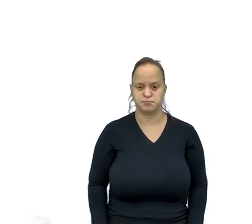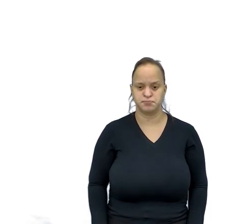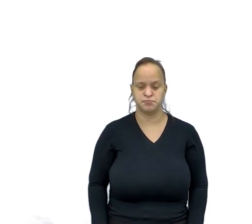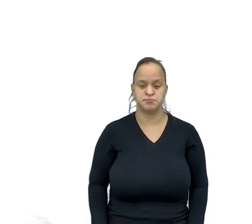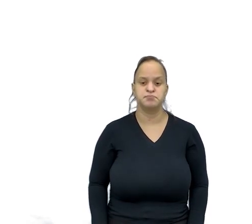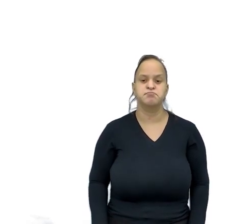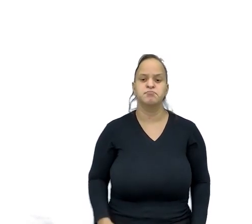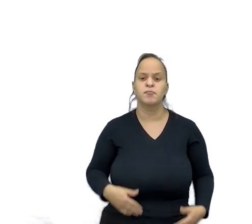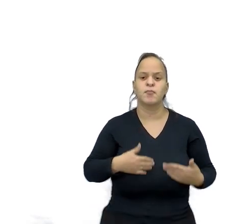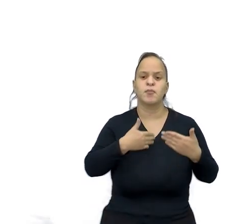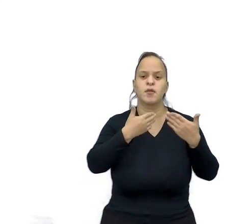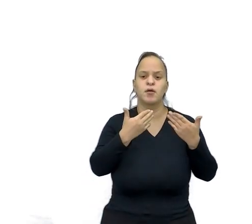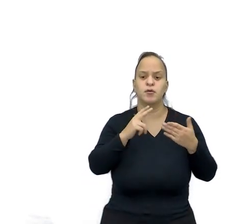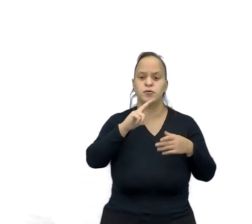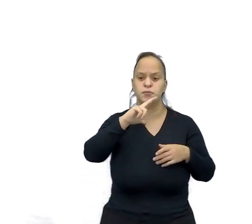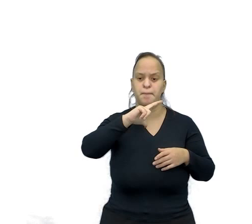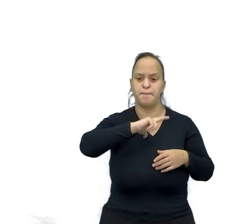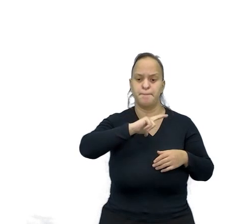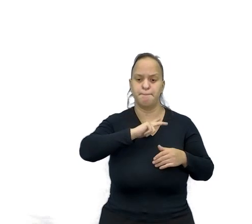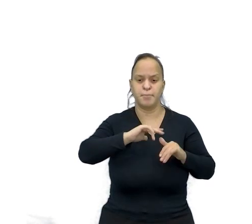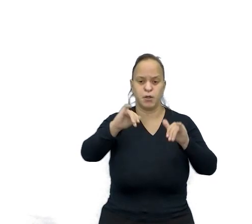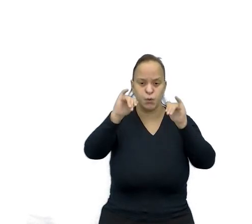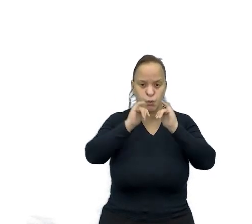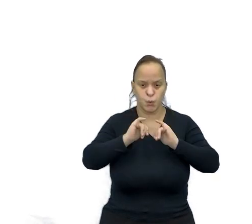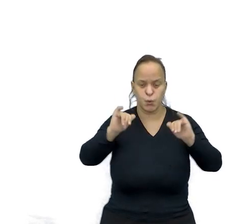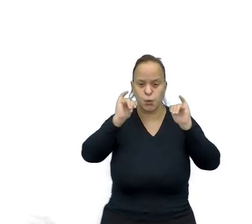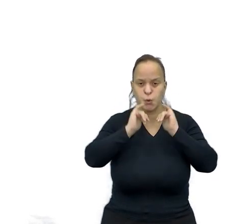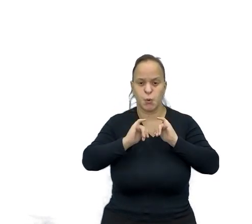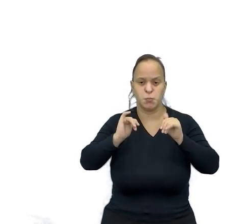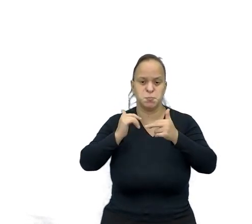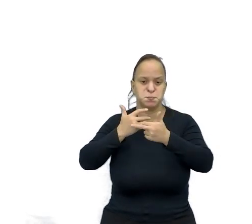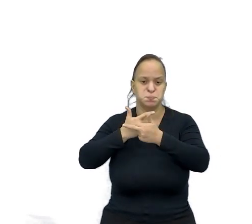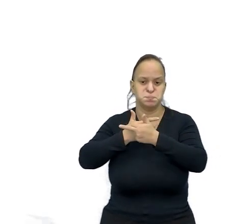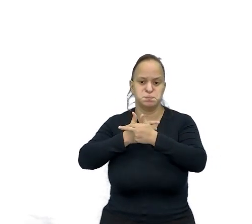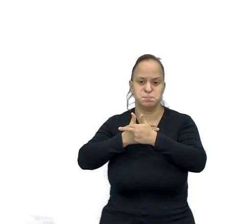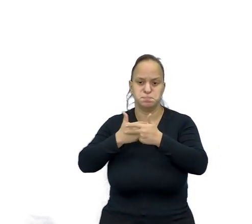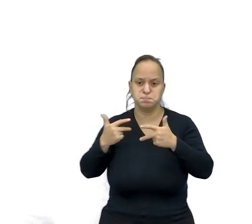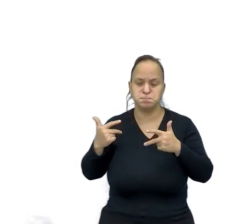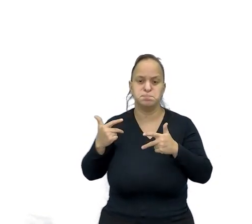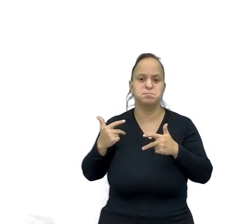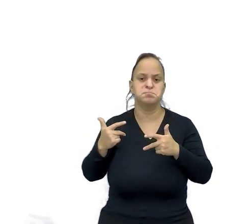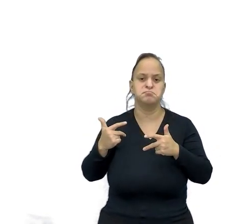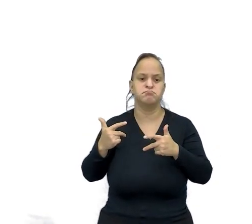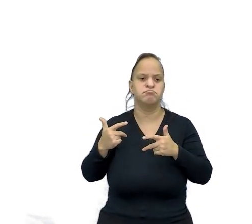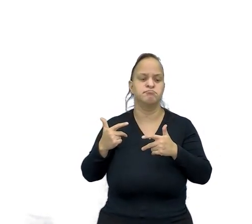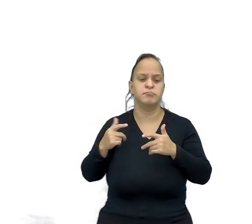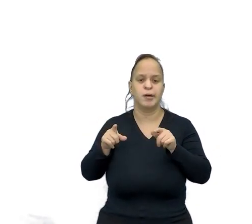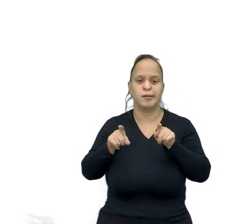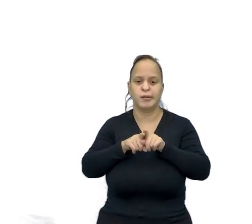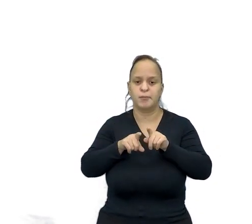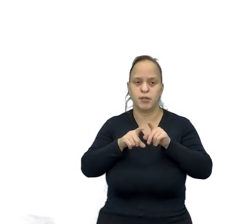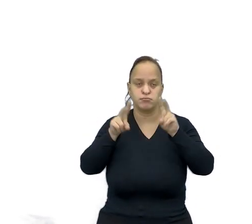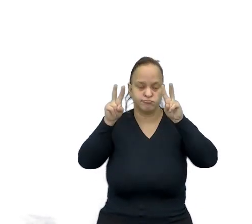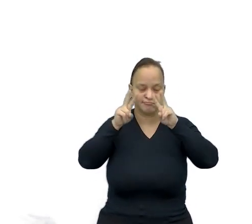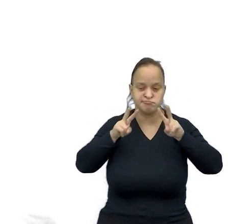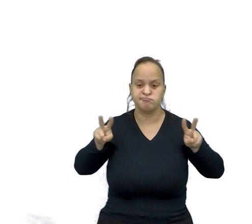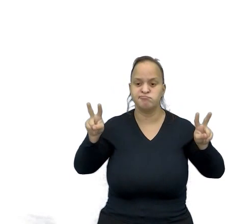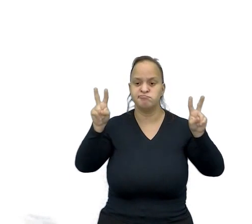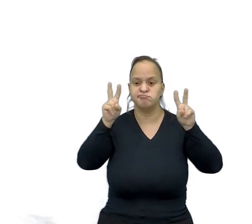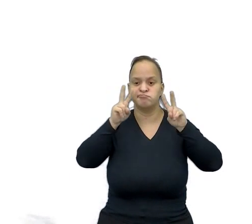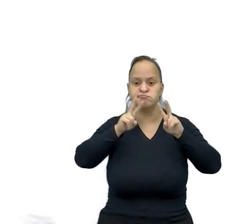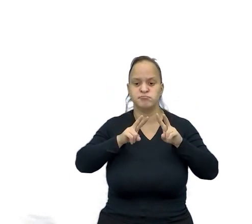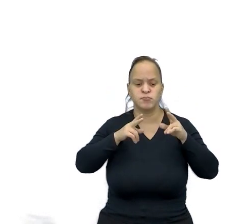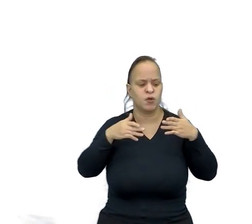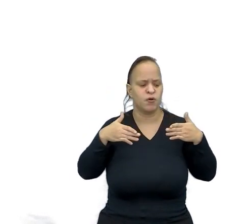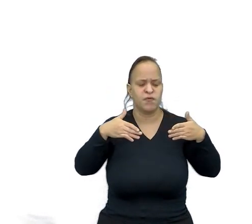Então, aqui o relato pessoal e os recursos multimodais e multissemióticos. O público-alvo para essa